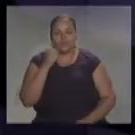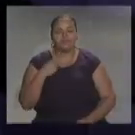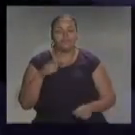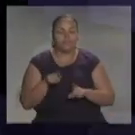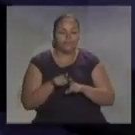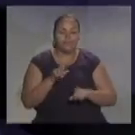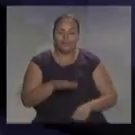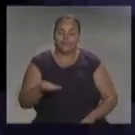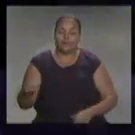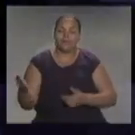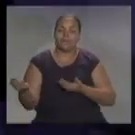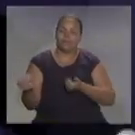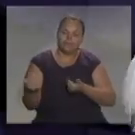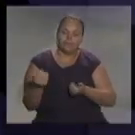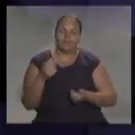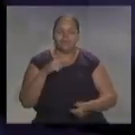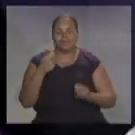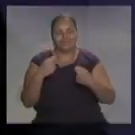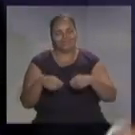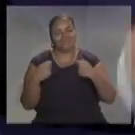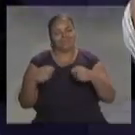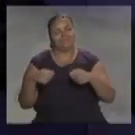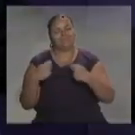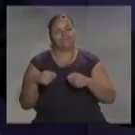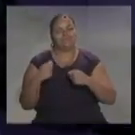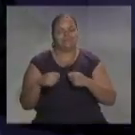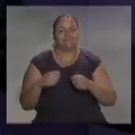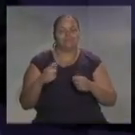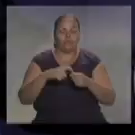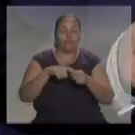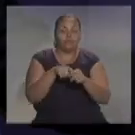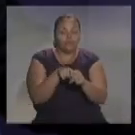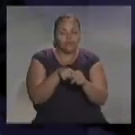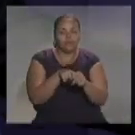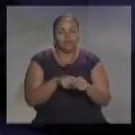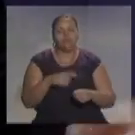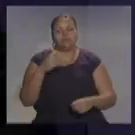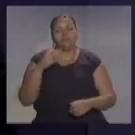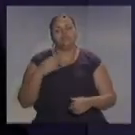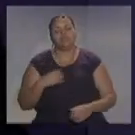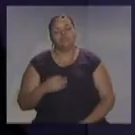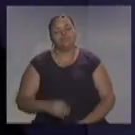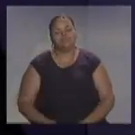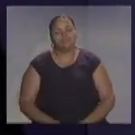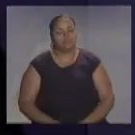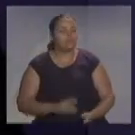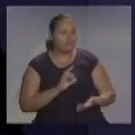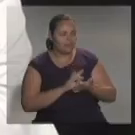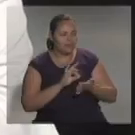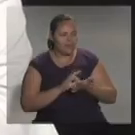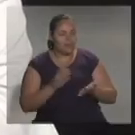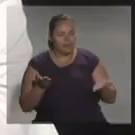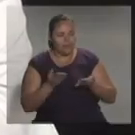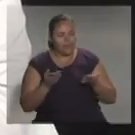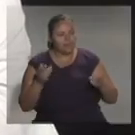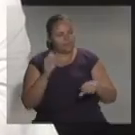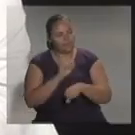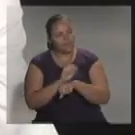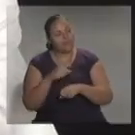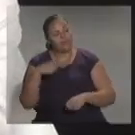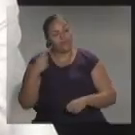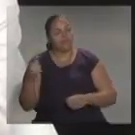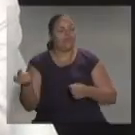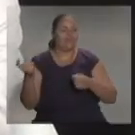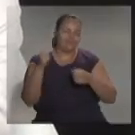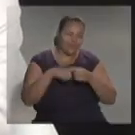crianças, adolescentes e essas pessoas que tanto precisam desses convênios firmados e honrados. Verdade. Deputado, vamos fazer um pequeno intervalo e a